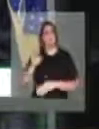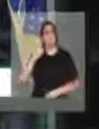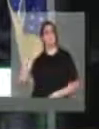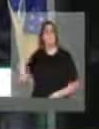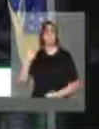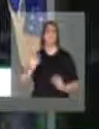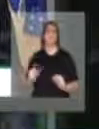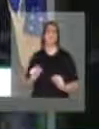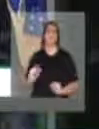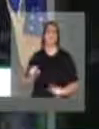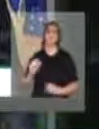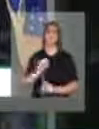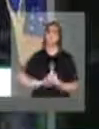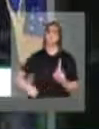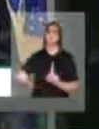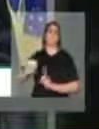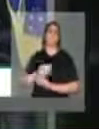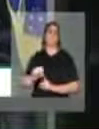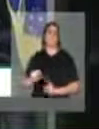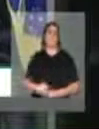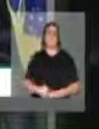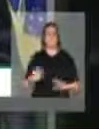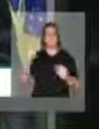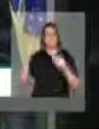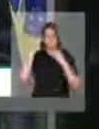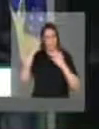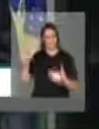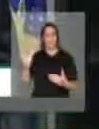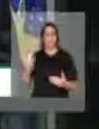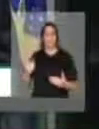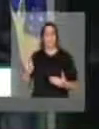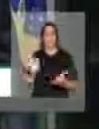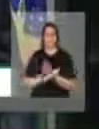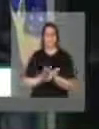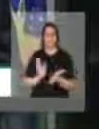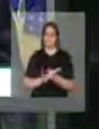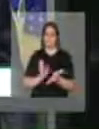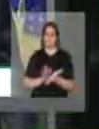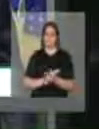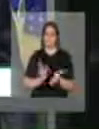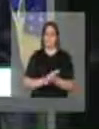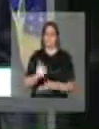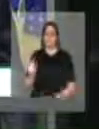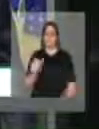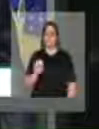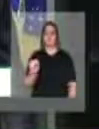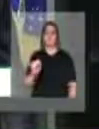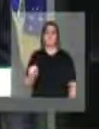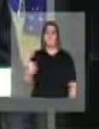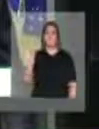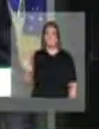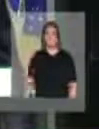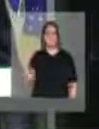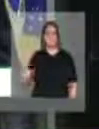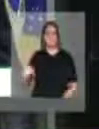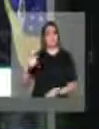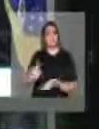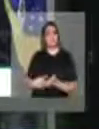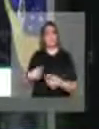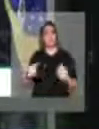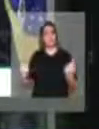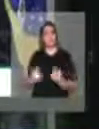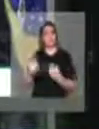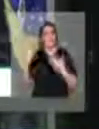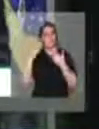condição social da maioria da população piauiense. Muito obrigado e parabéns, Assis, pela iniciativa